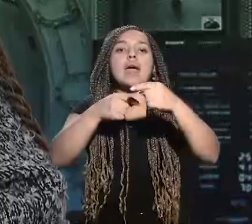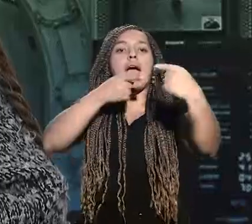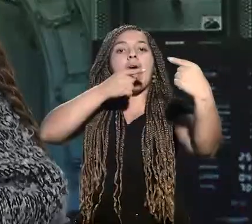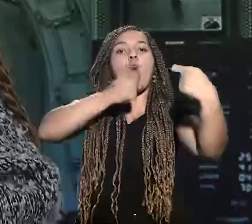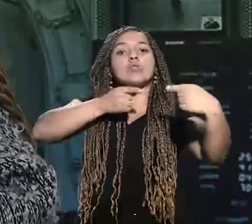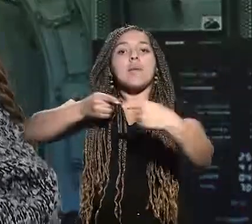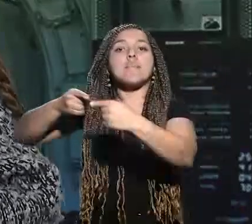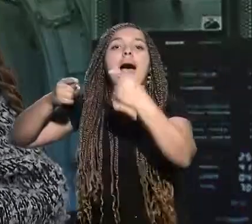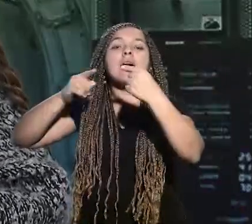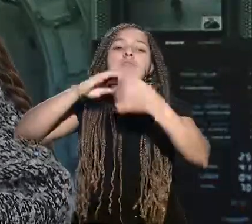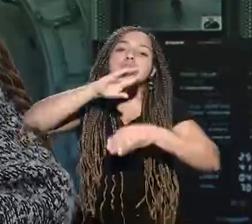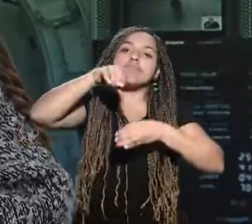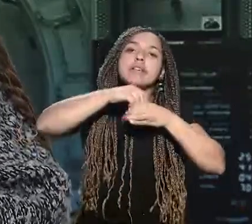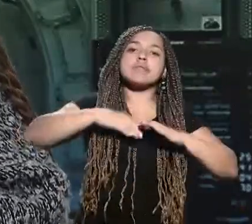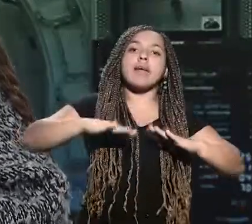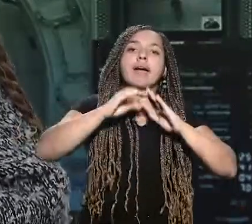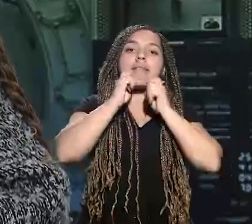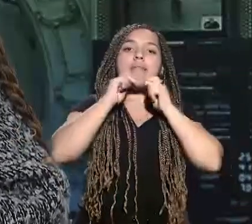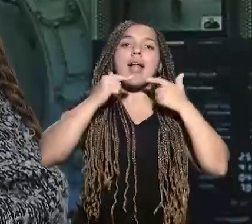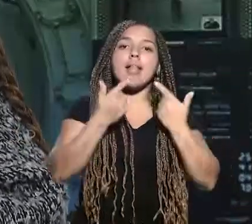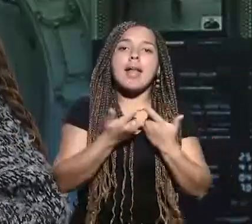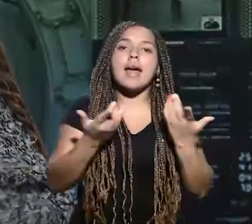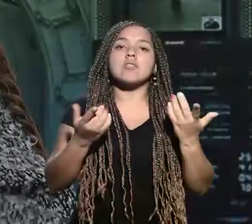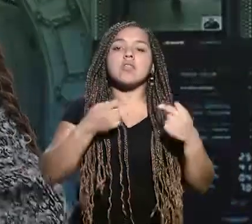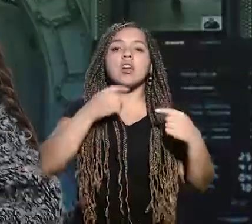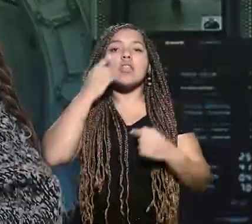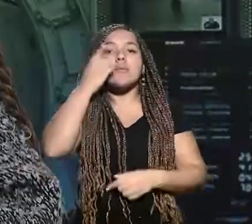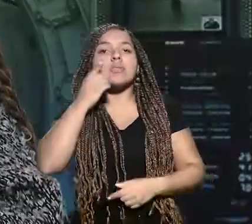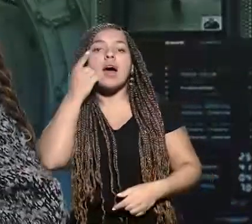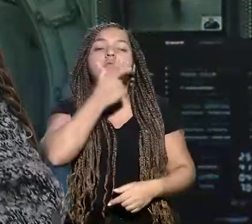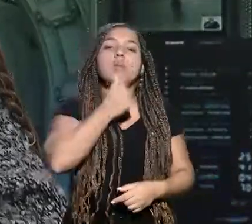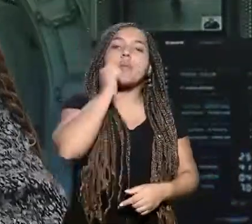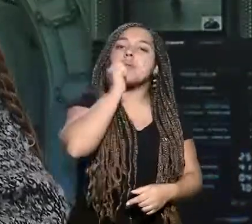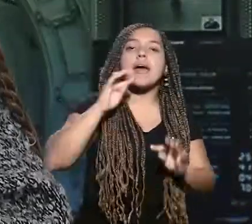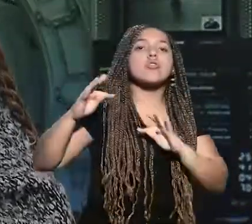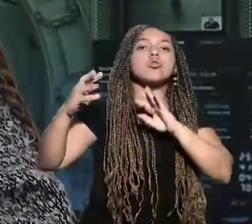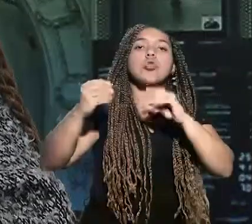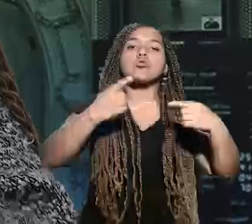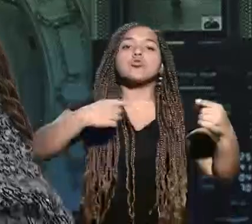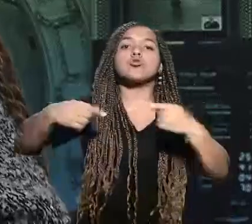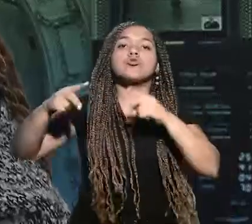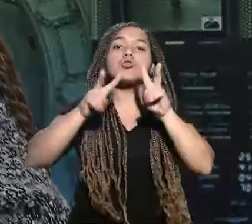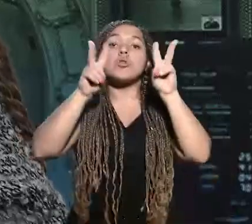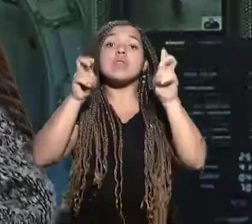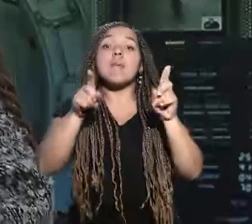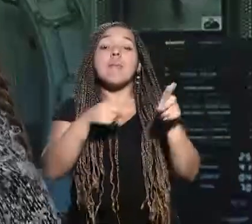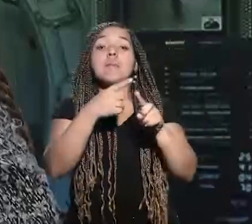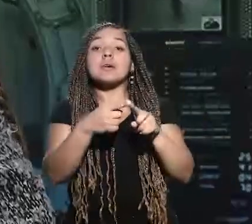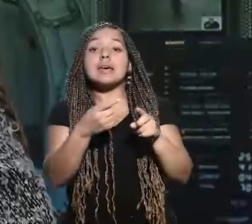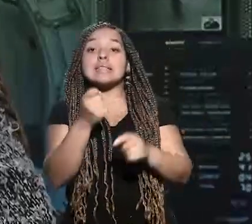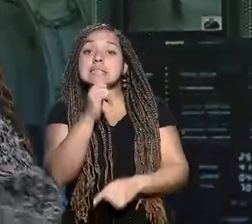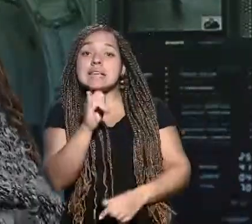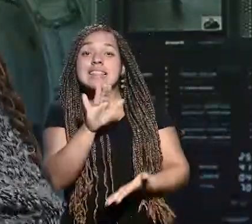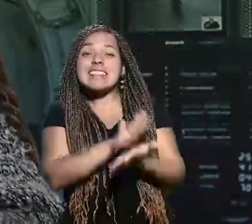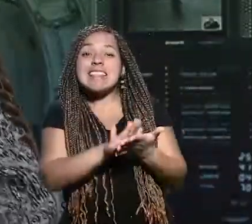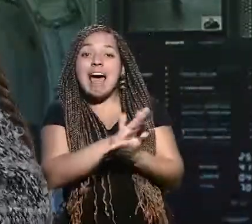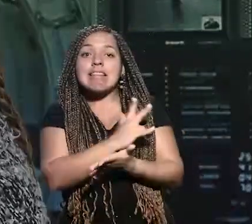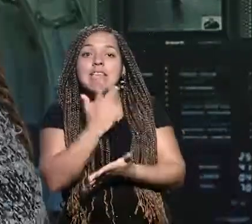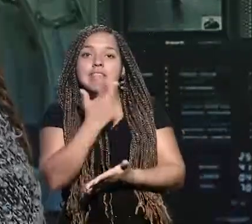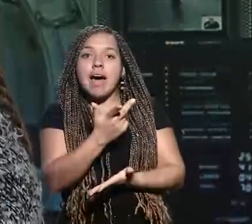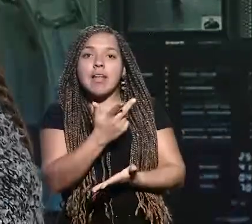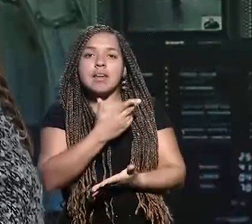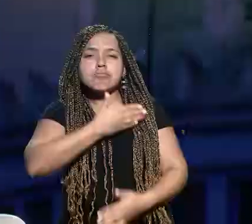da casa, no pleno dos deputados e deputadas, para que esse tema ele seja discutido. Porque o que não é discutido não existe, o que não é